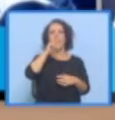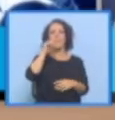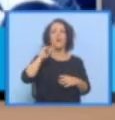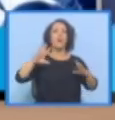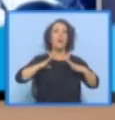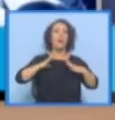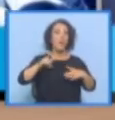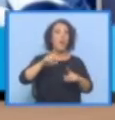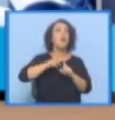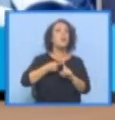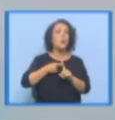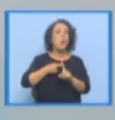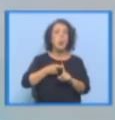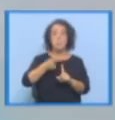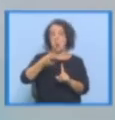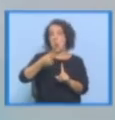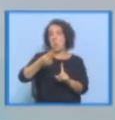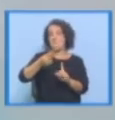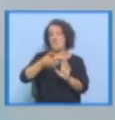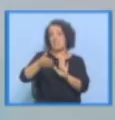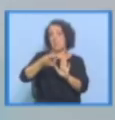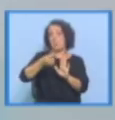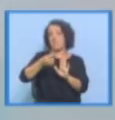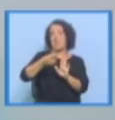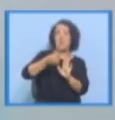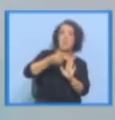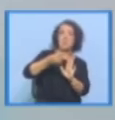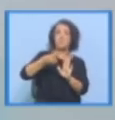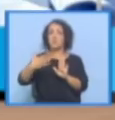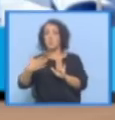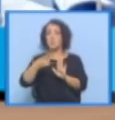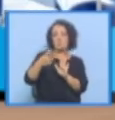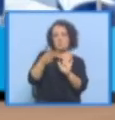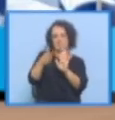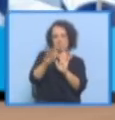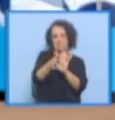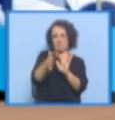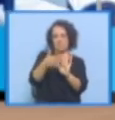Estamos a falar em 90, 91, agora 90 por aí. Uhum.